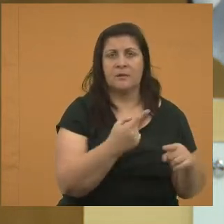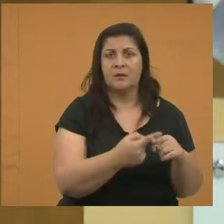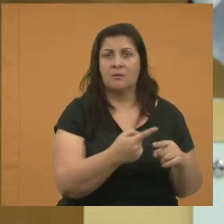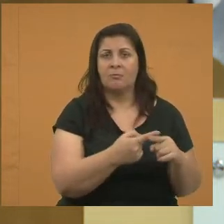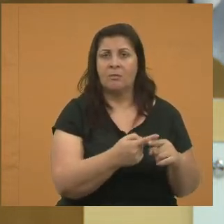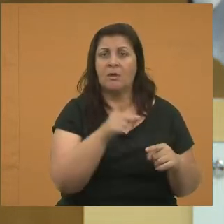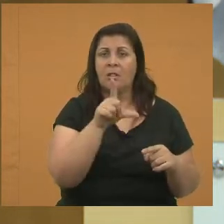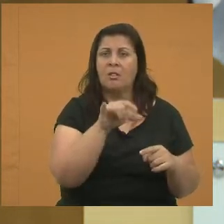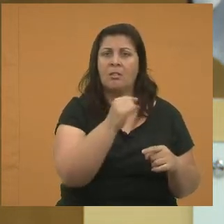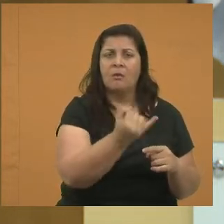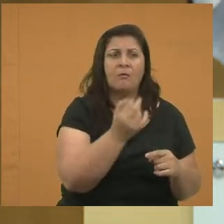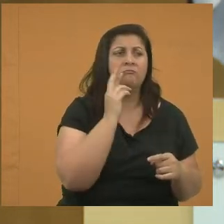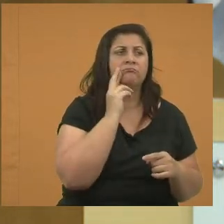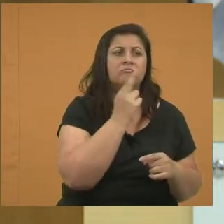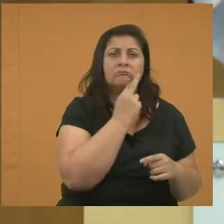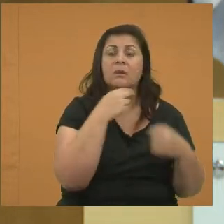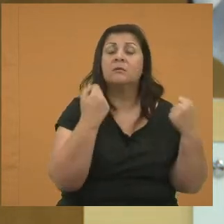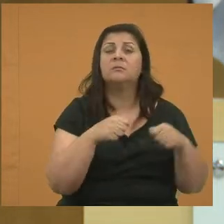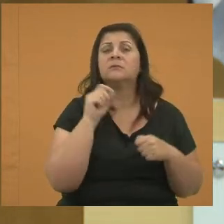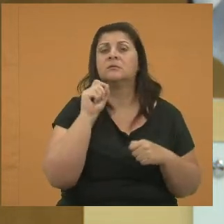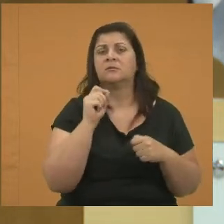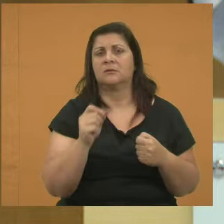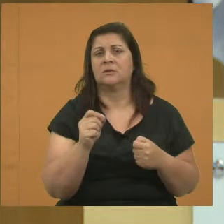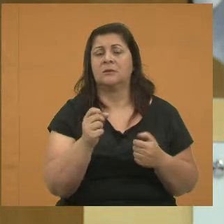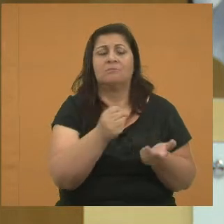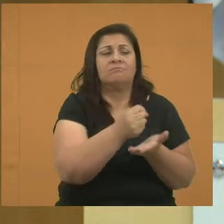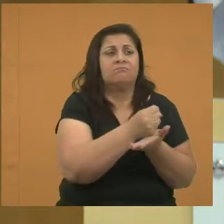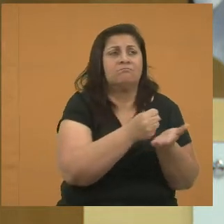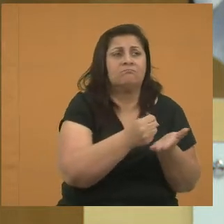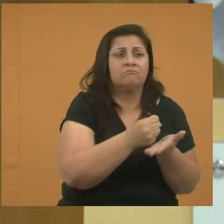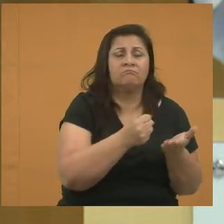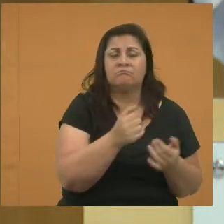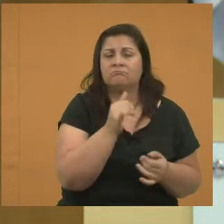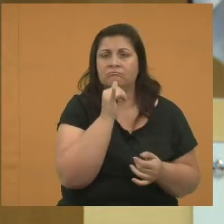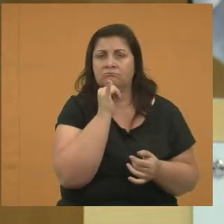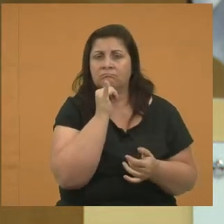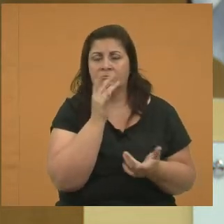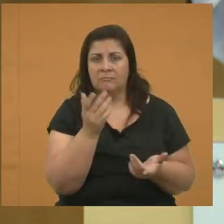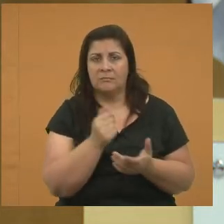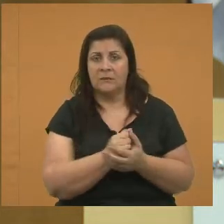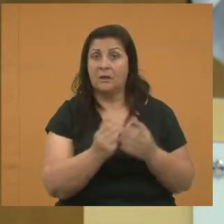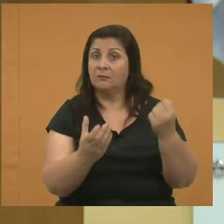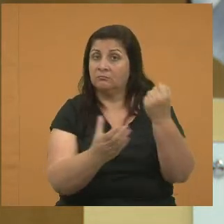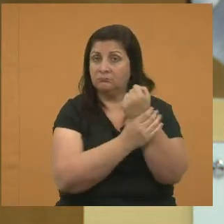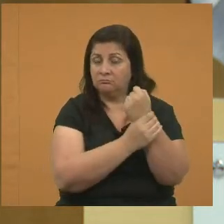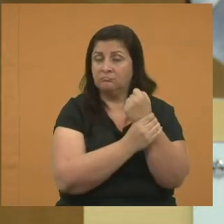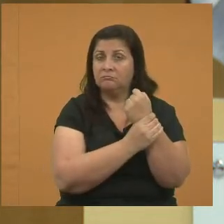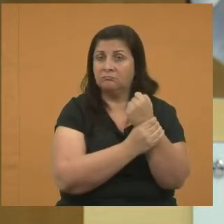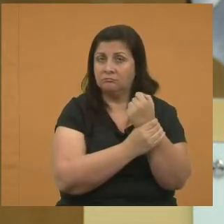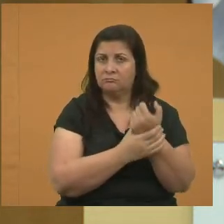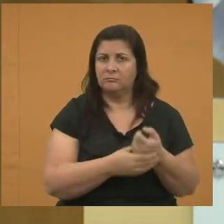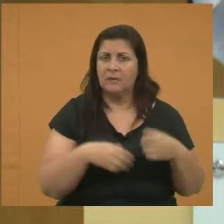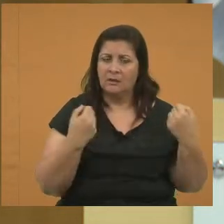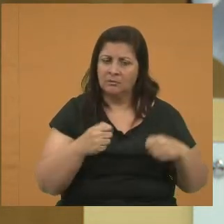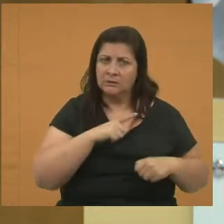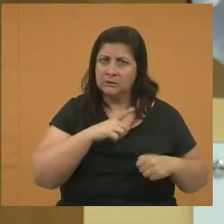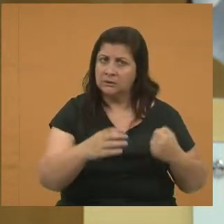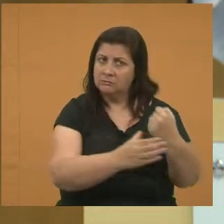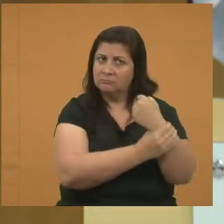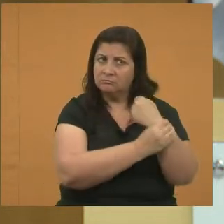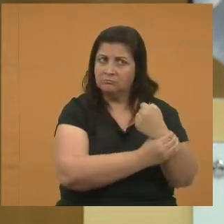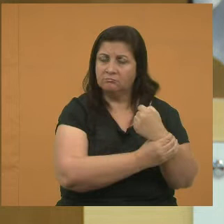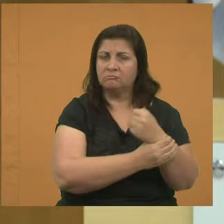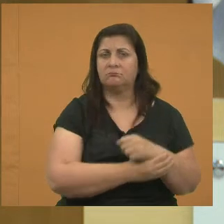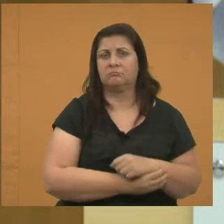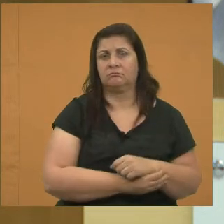comércio necessita do quê? De coisas básicas, como, por exemplo, segurança. Precisamos de segurança